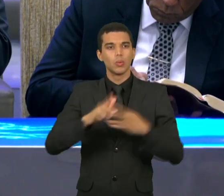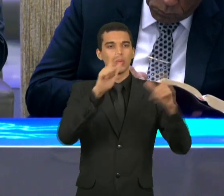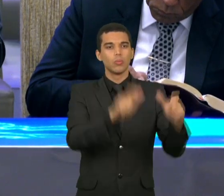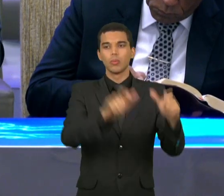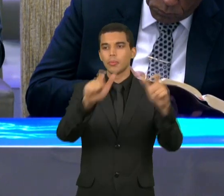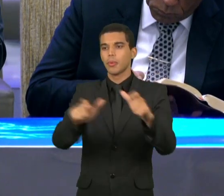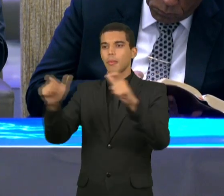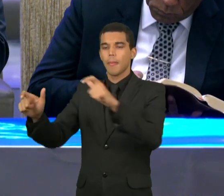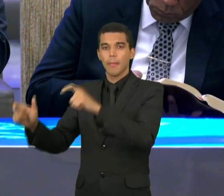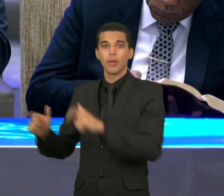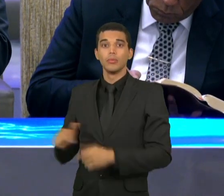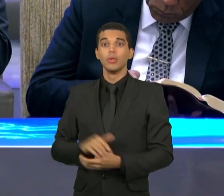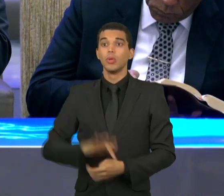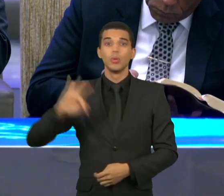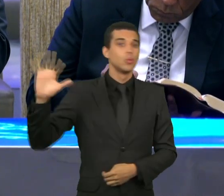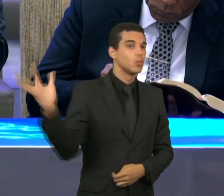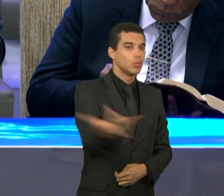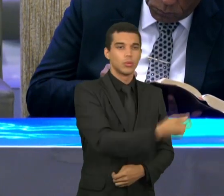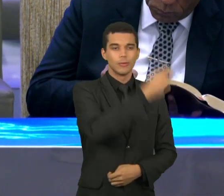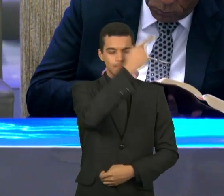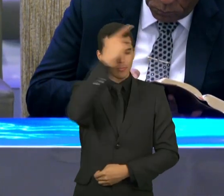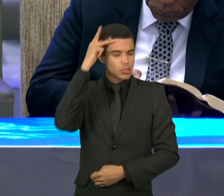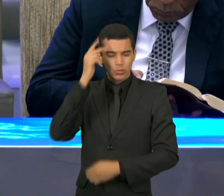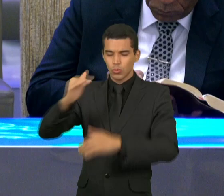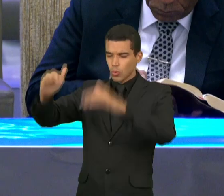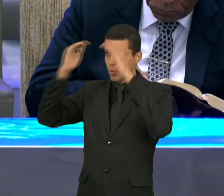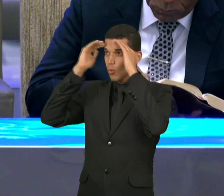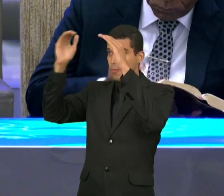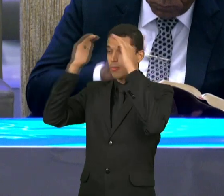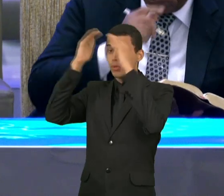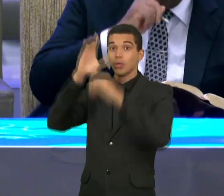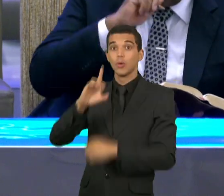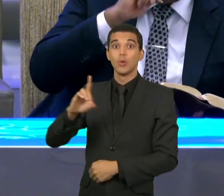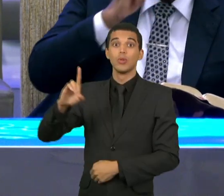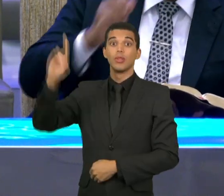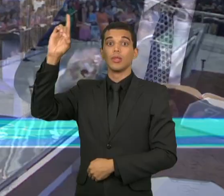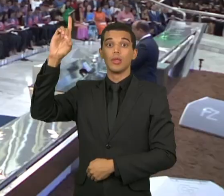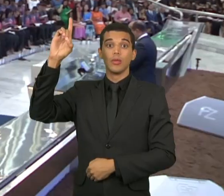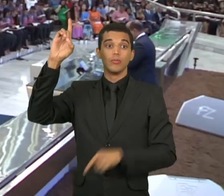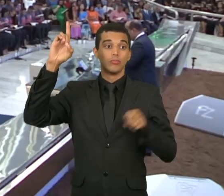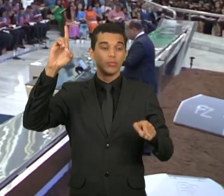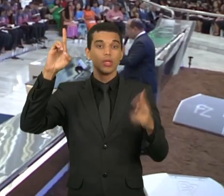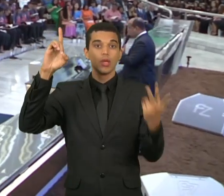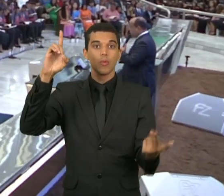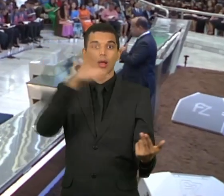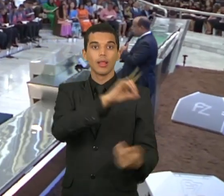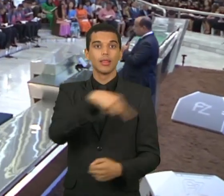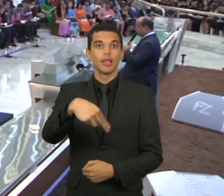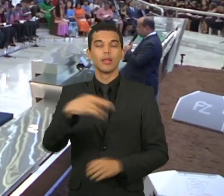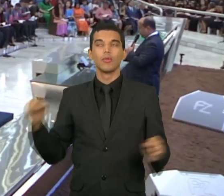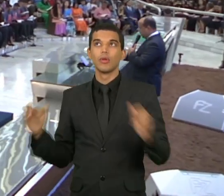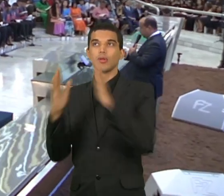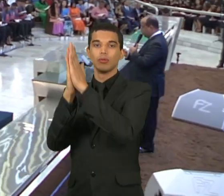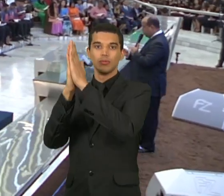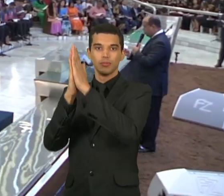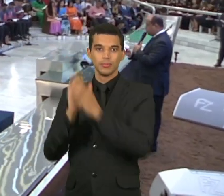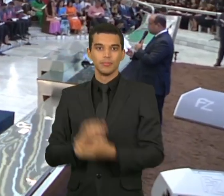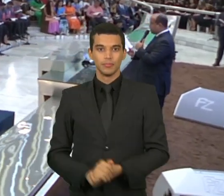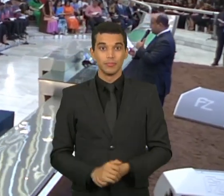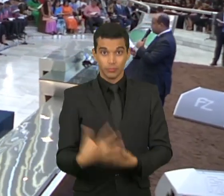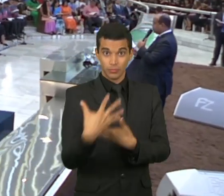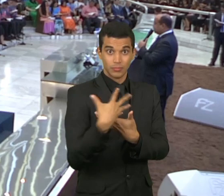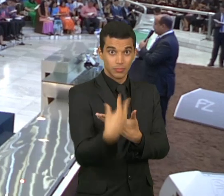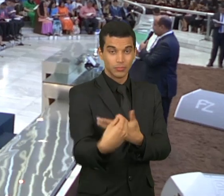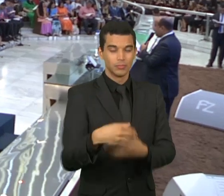os homens temam e tremam perante o Deus de Daniel. Vamos ler juntos até o final. Um,